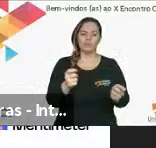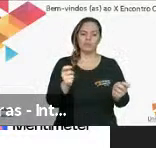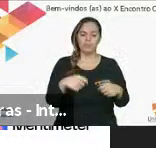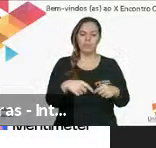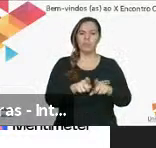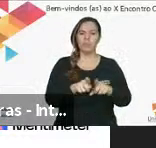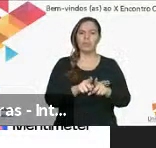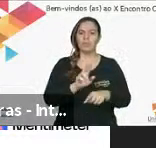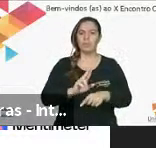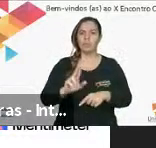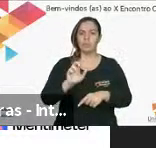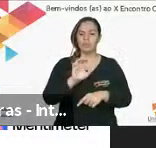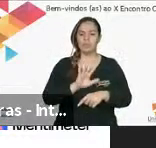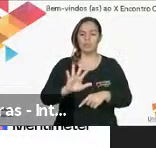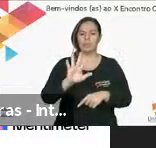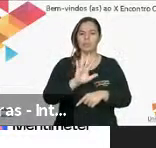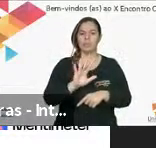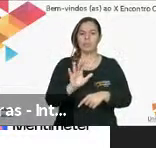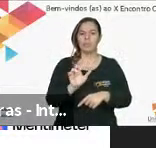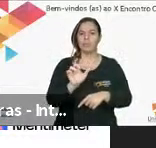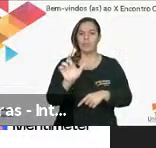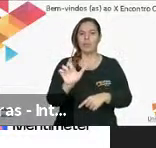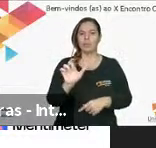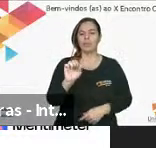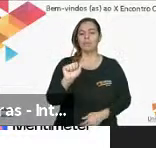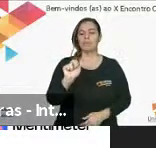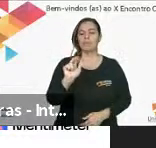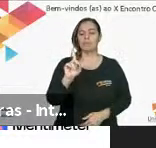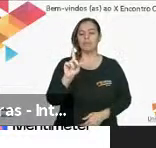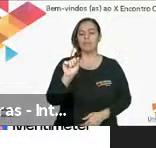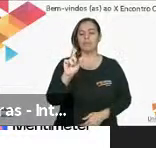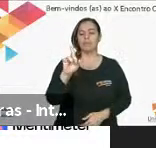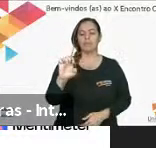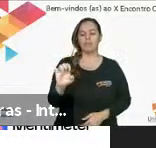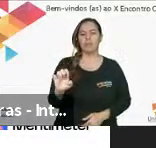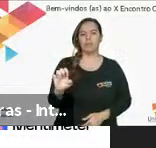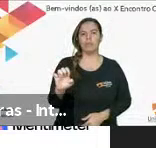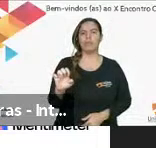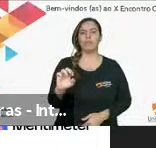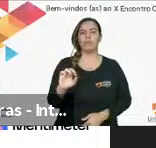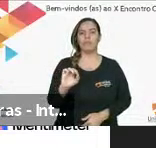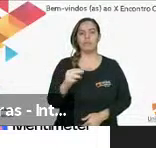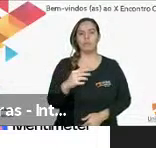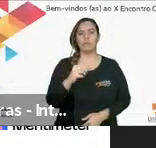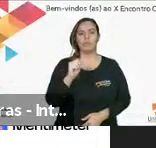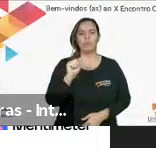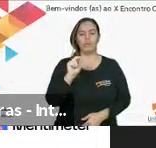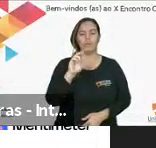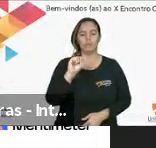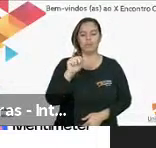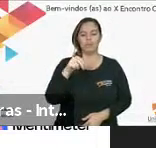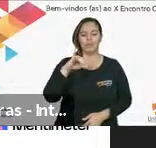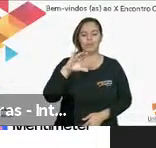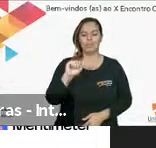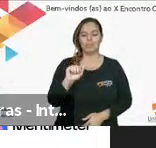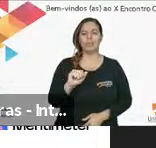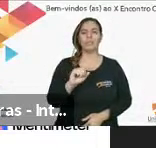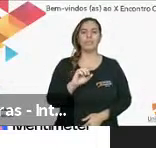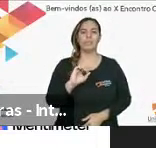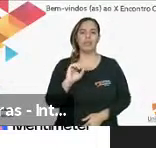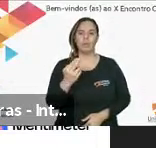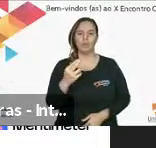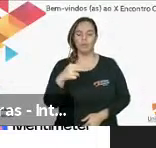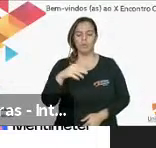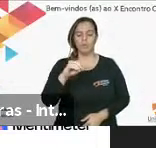usando aí essa questão da palavra saudade, banzo, ausência, tristeza, nostalgia,